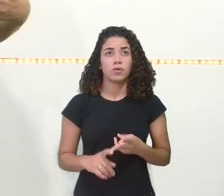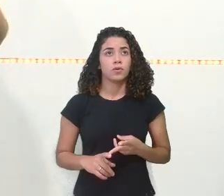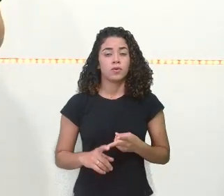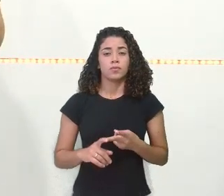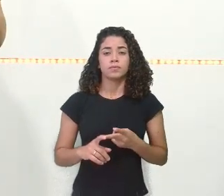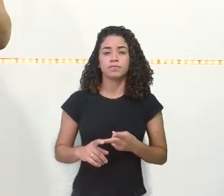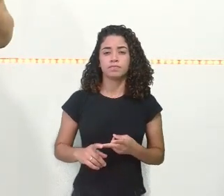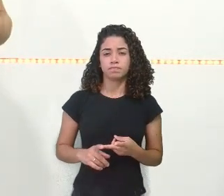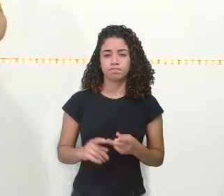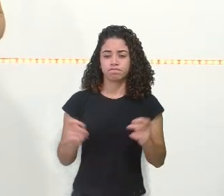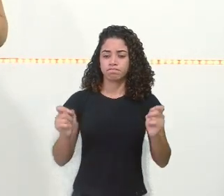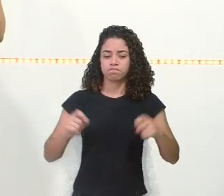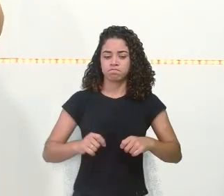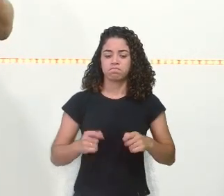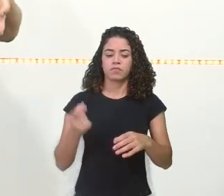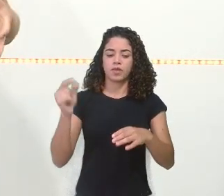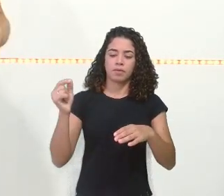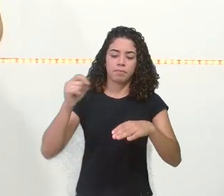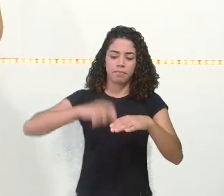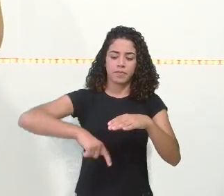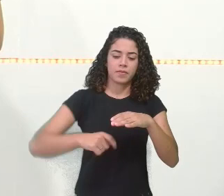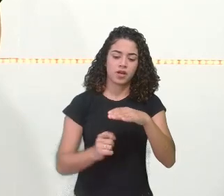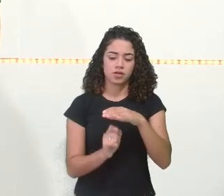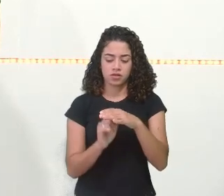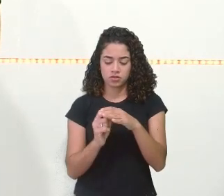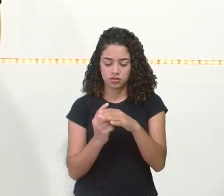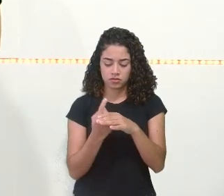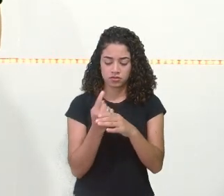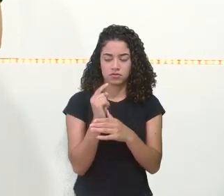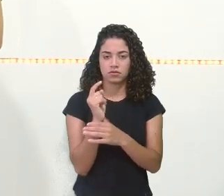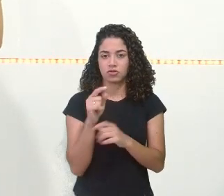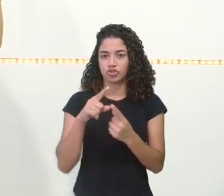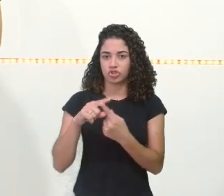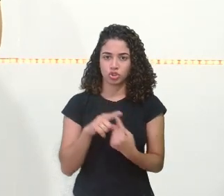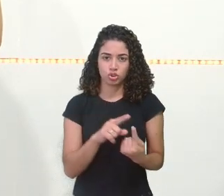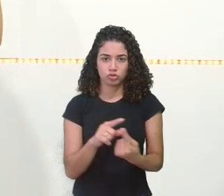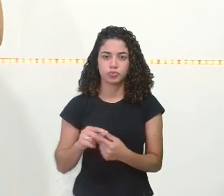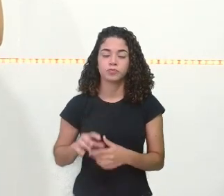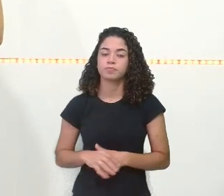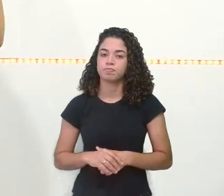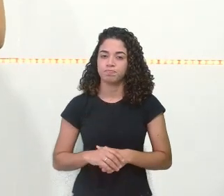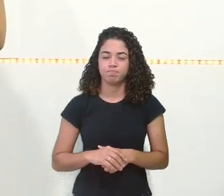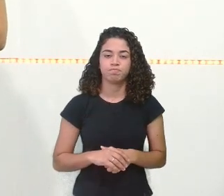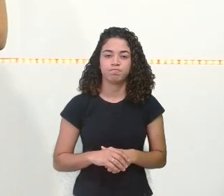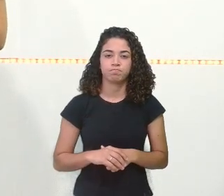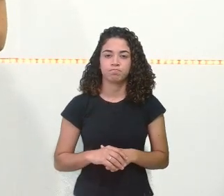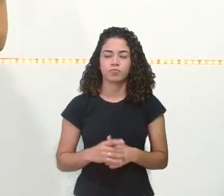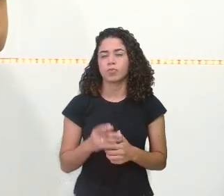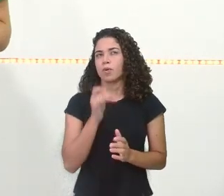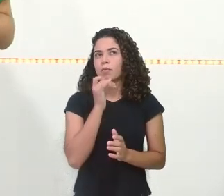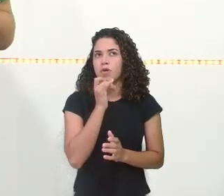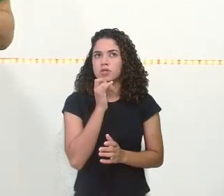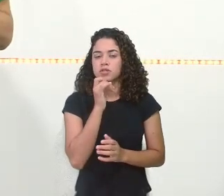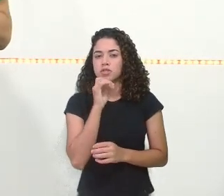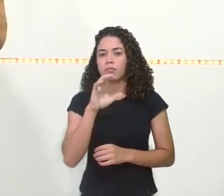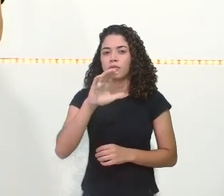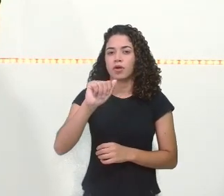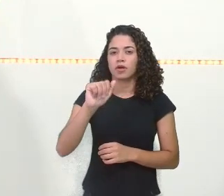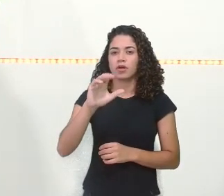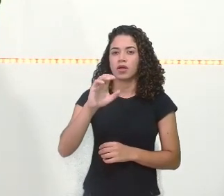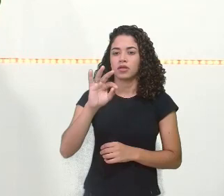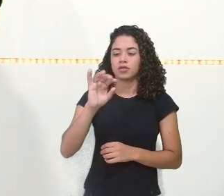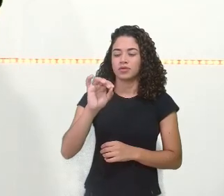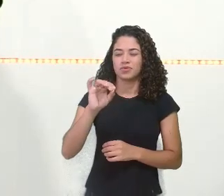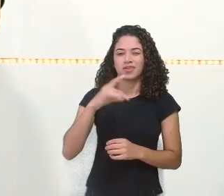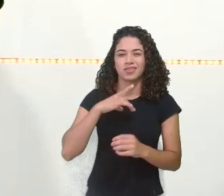se pretende plantar, onde se pretende ter esse tipo de planta. Então, por exemplo, um cacto, que é aquela